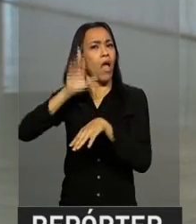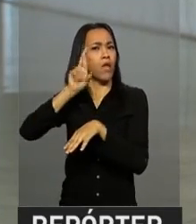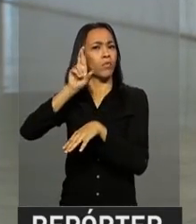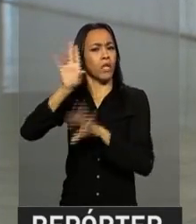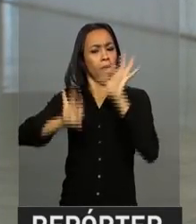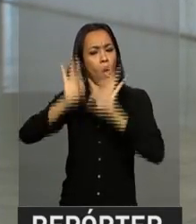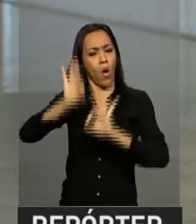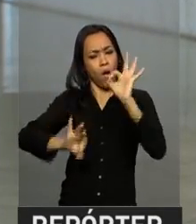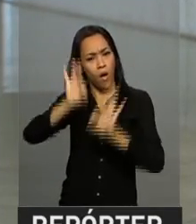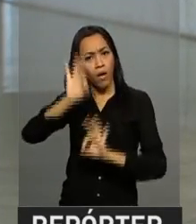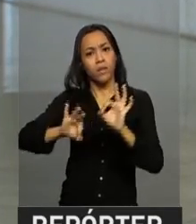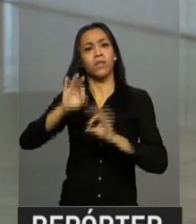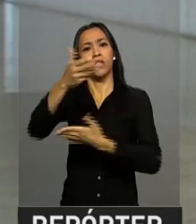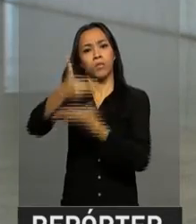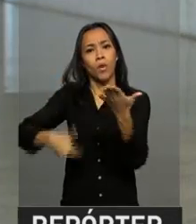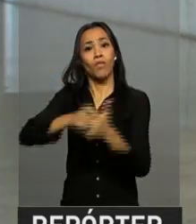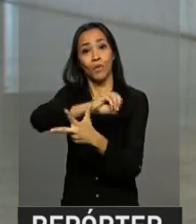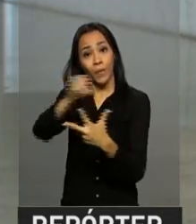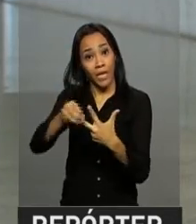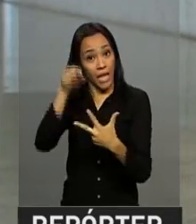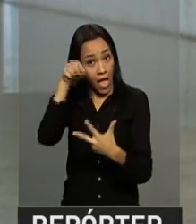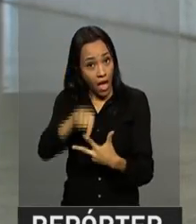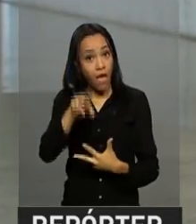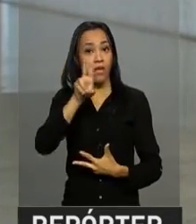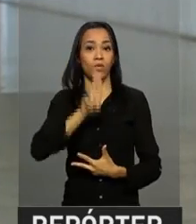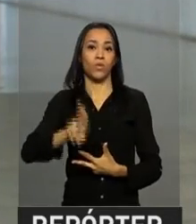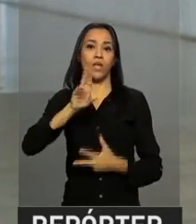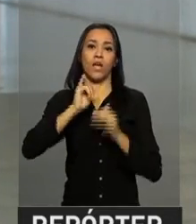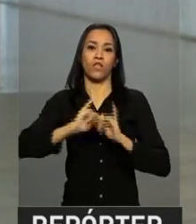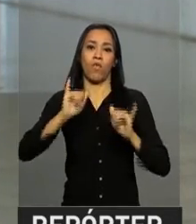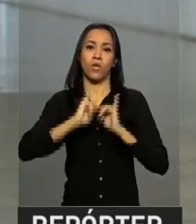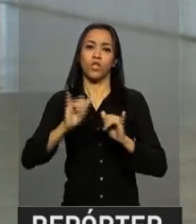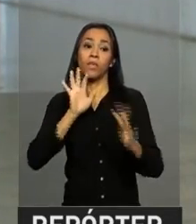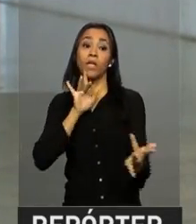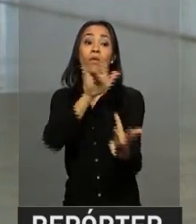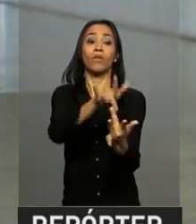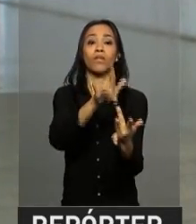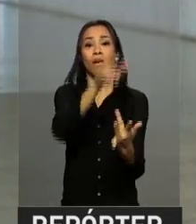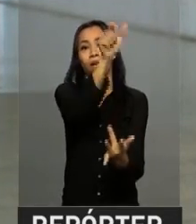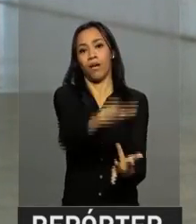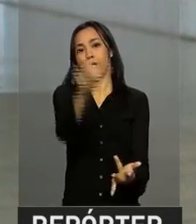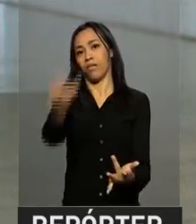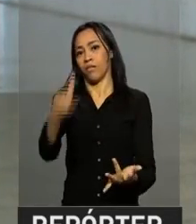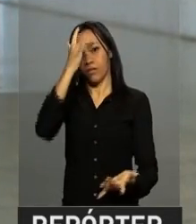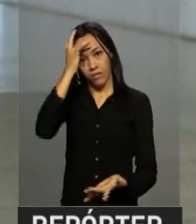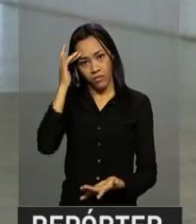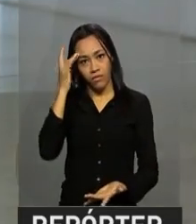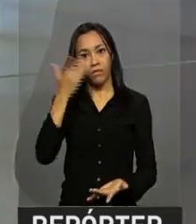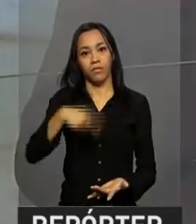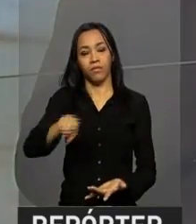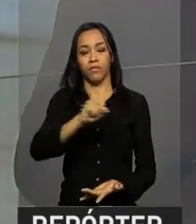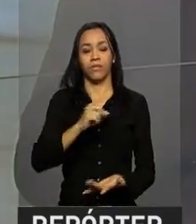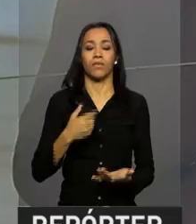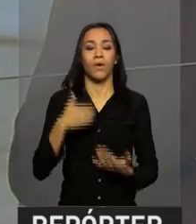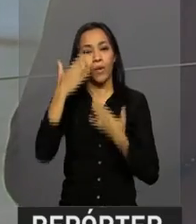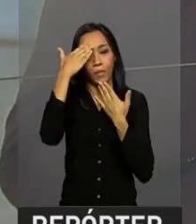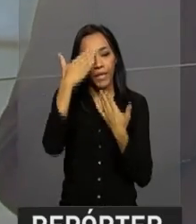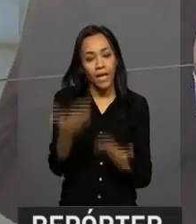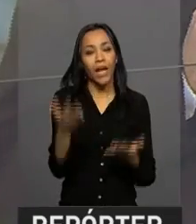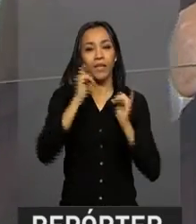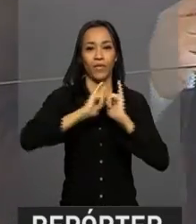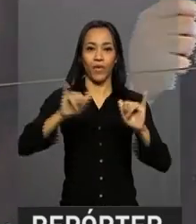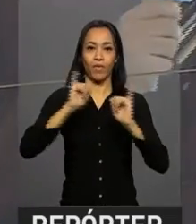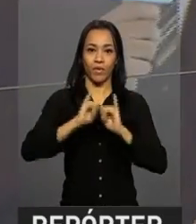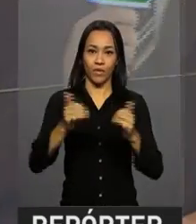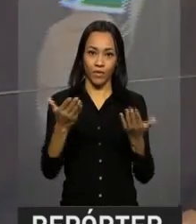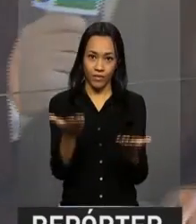responsável pelo exame, vai usar essas informações para se comunicar com o participante. Jaime, é com você. João, obrigado pelas informações ao